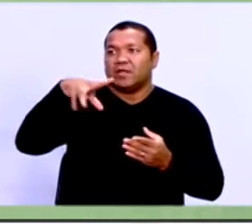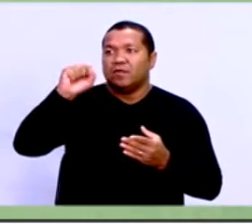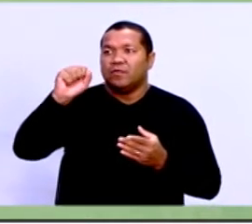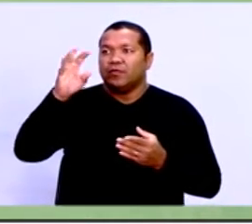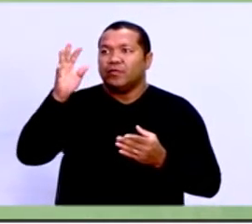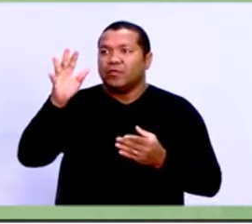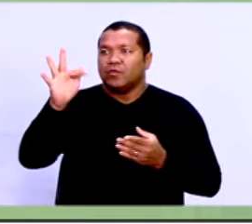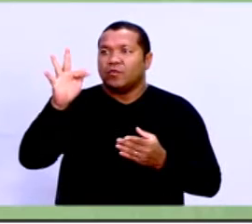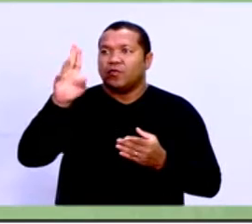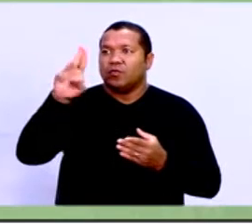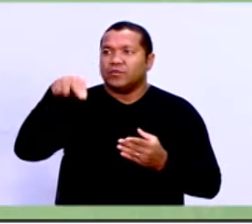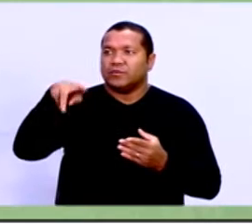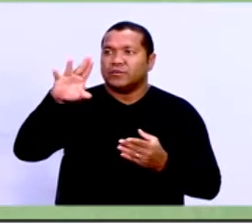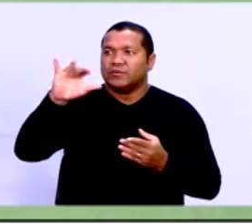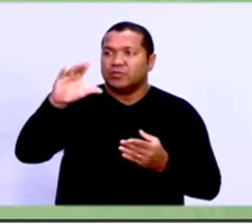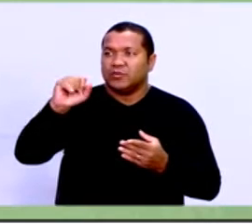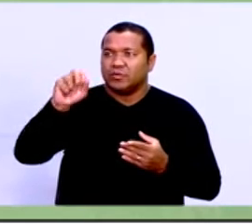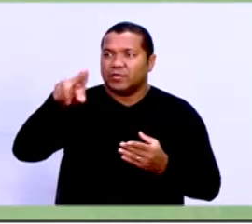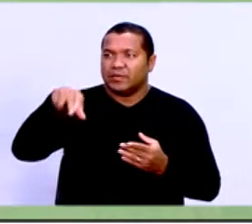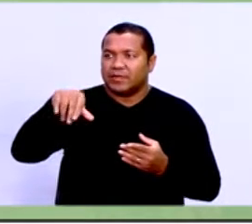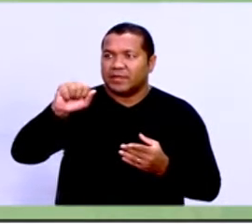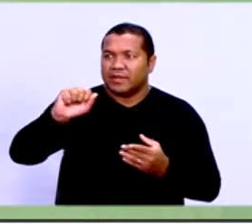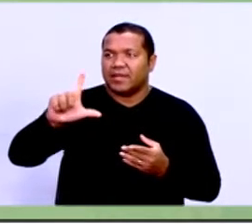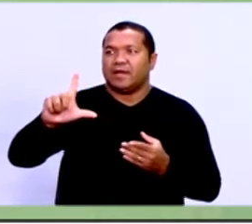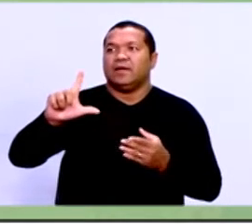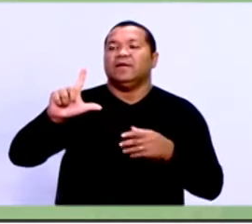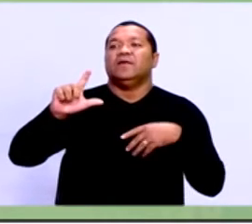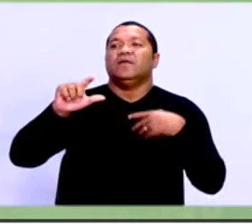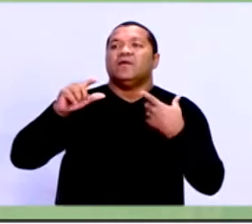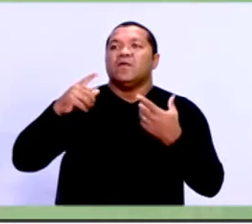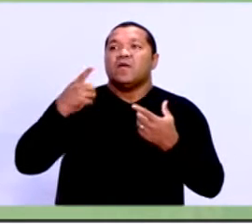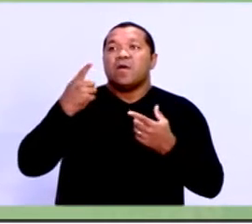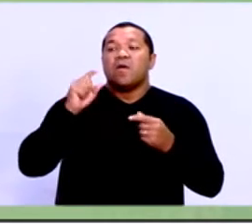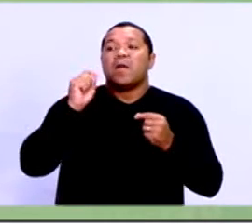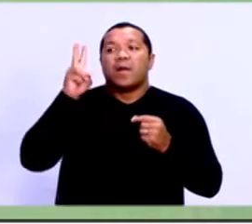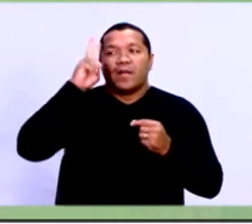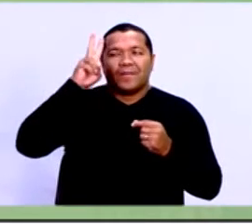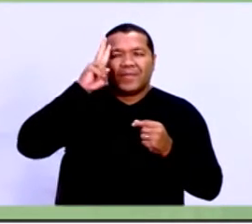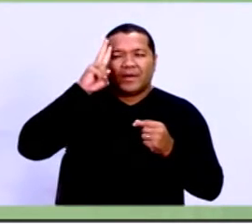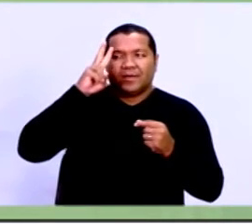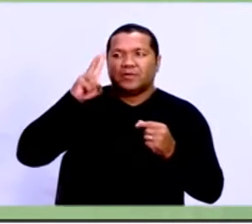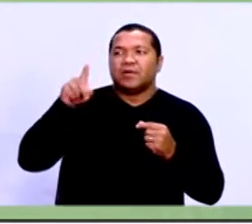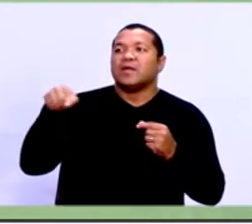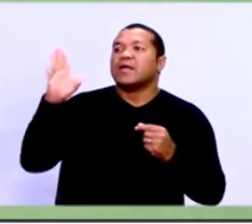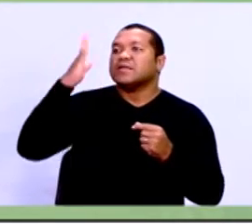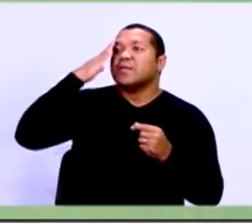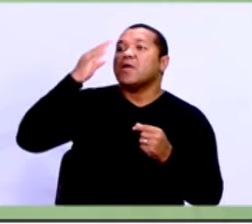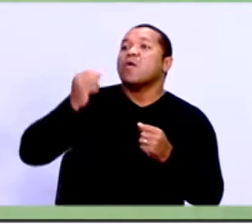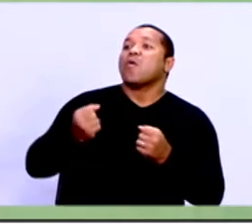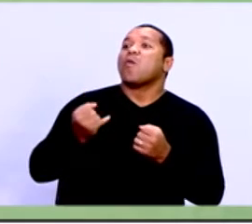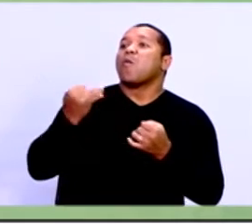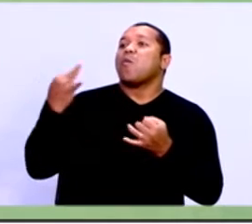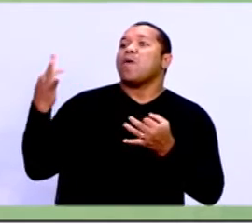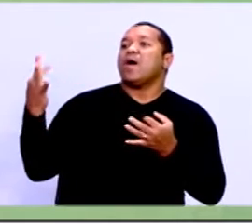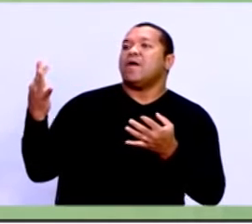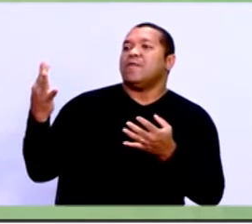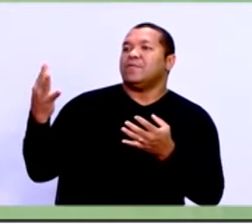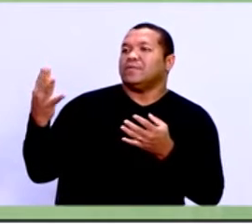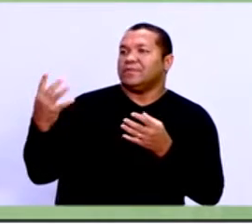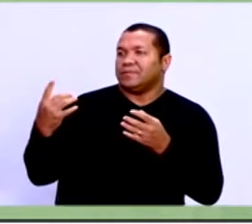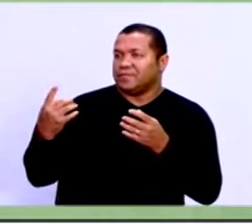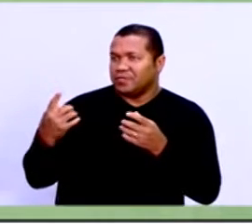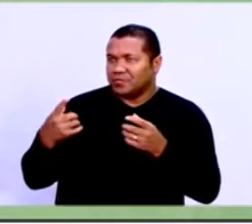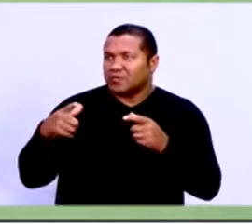lembrando os requisitos não funcionais eles querem saber qualidades qualidades e restrições